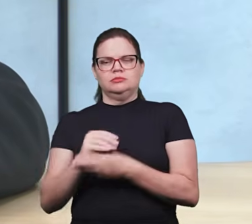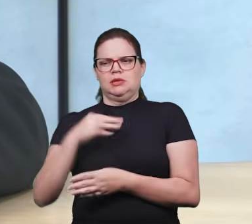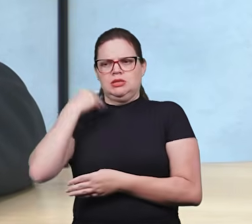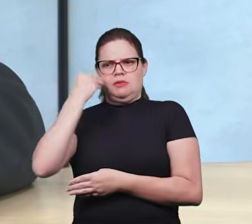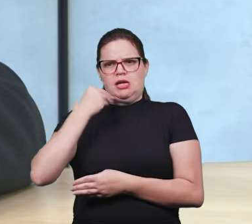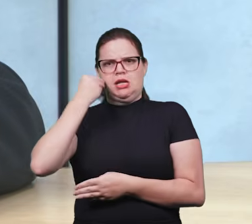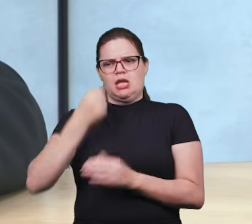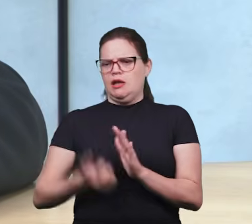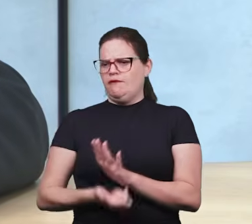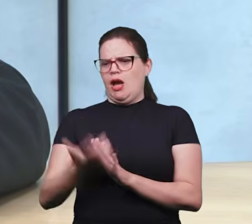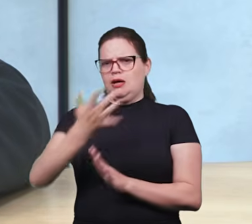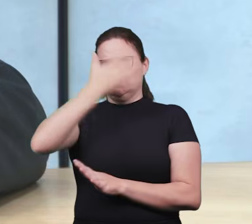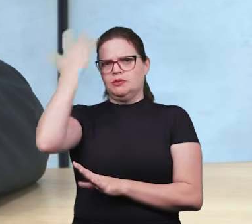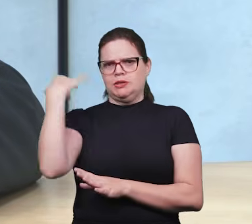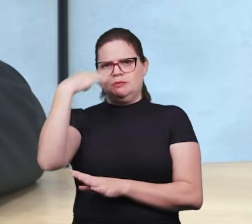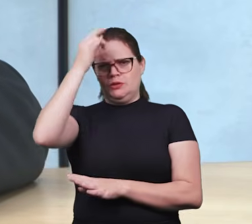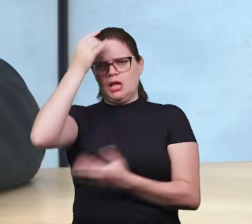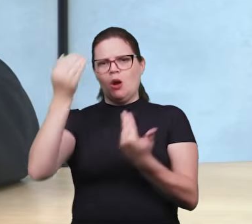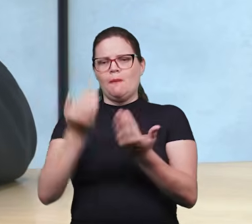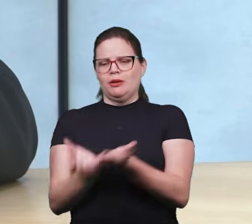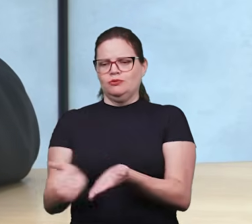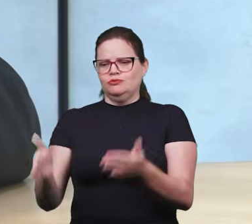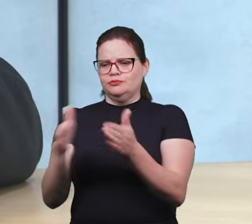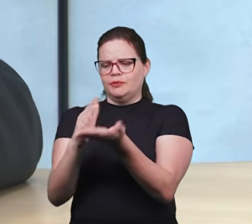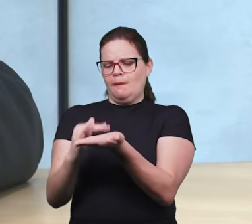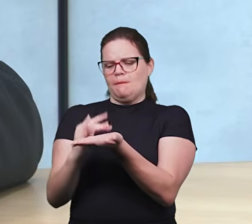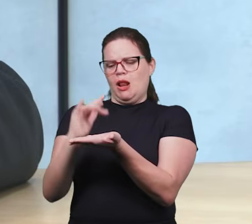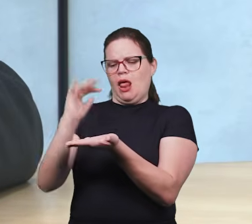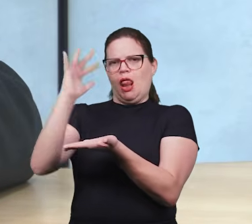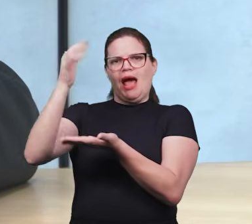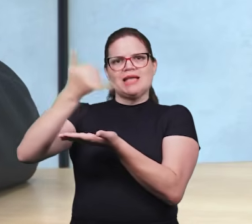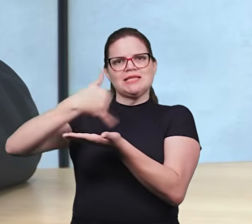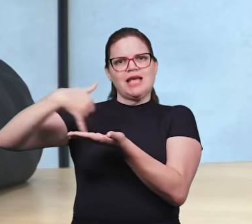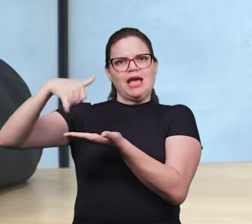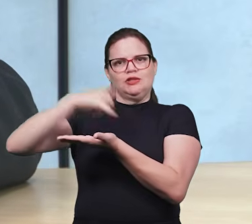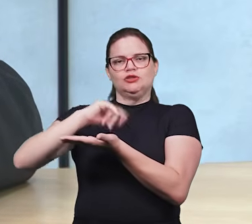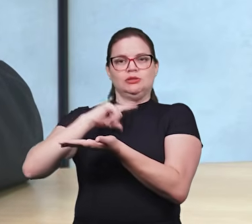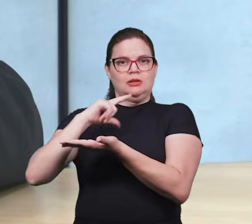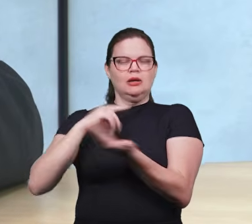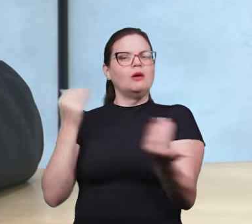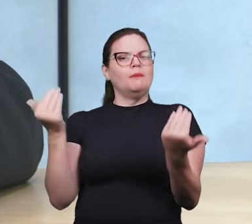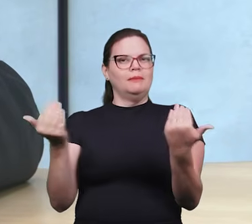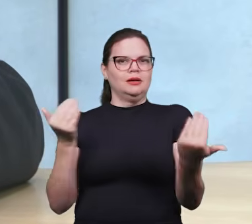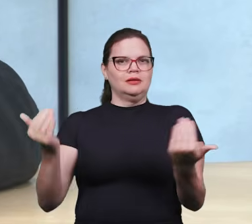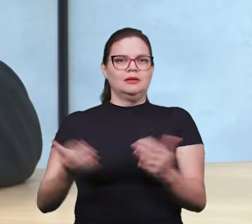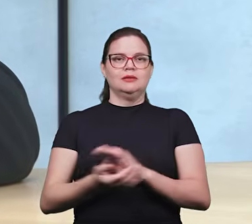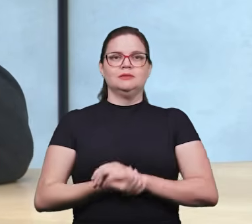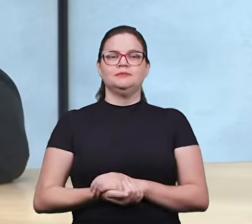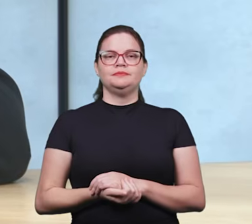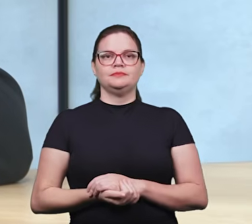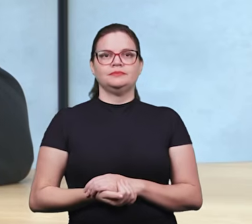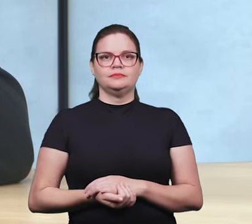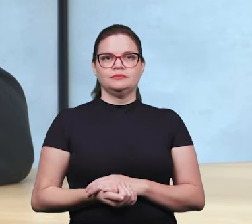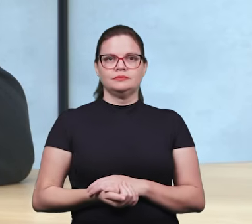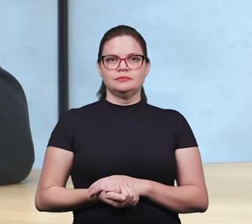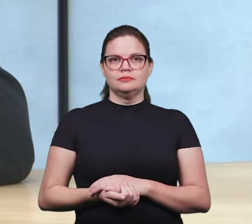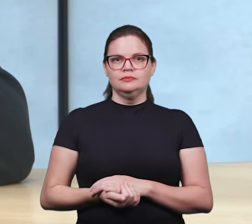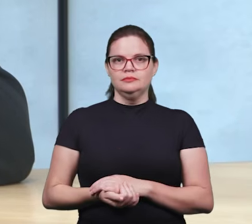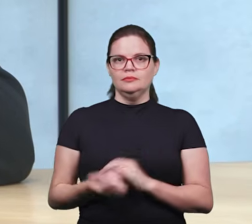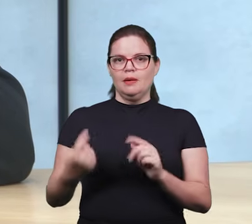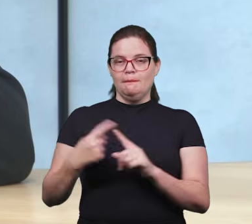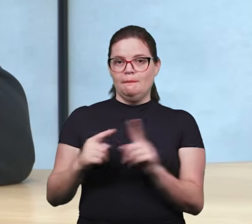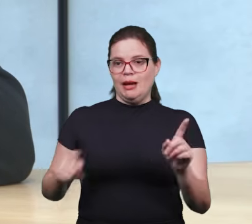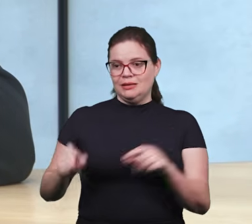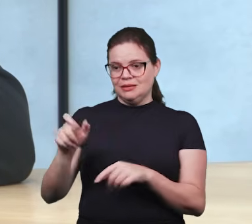a igreja, o Espírito Santo, uma operação do Espírito Santo já maior na vida da igreja, mas essa viúva ela tinha